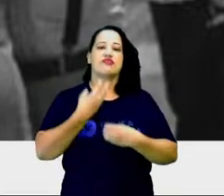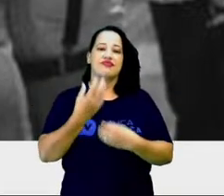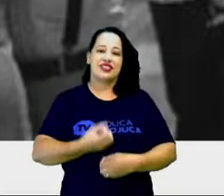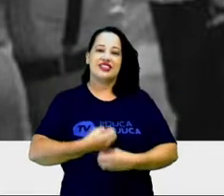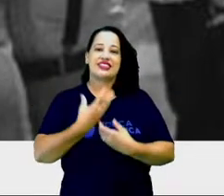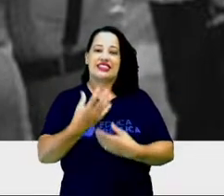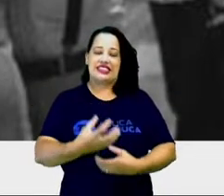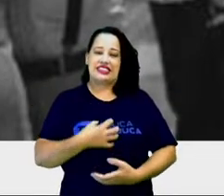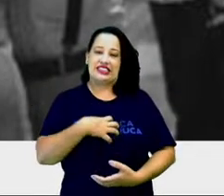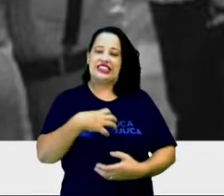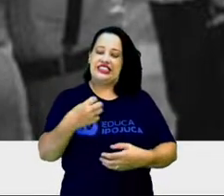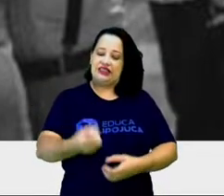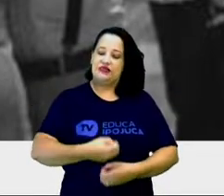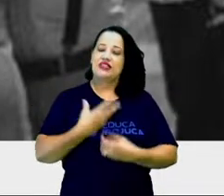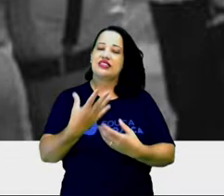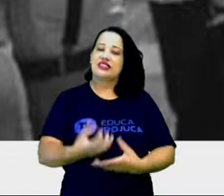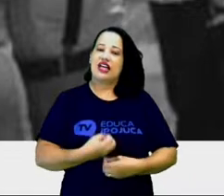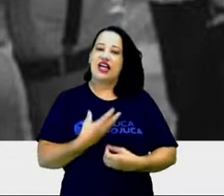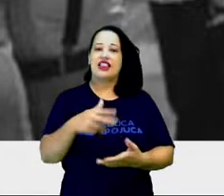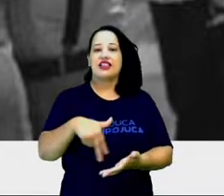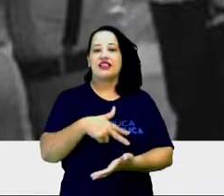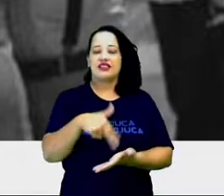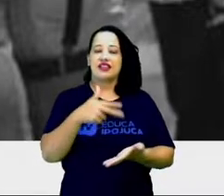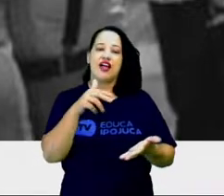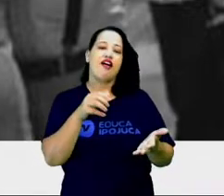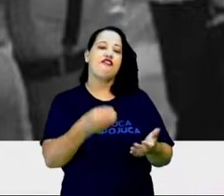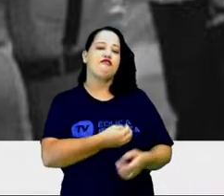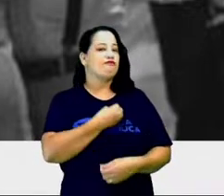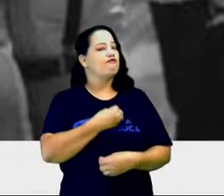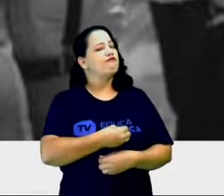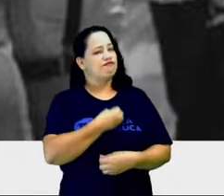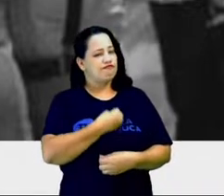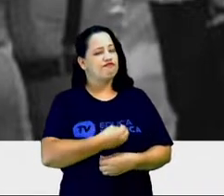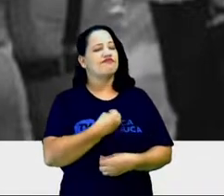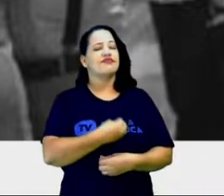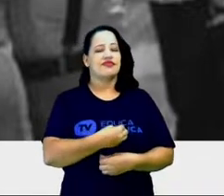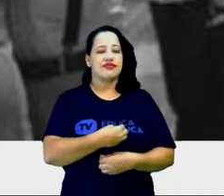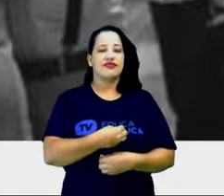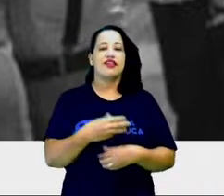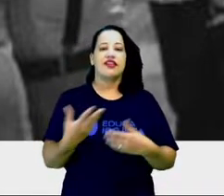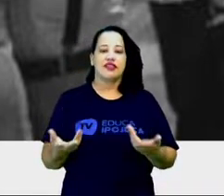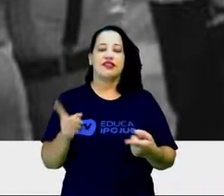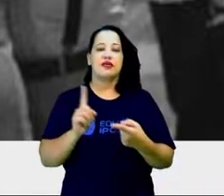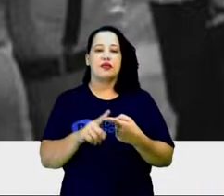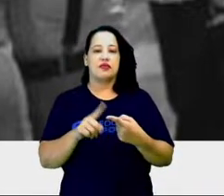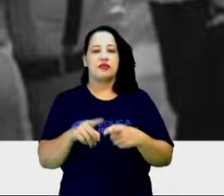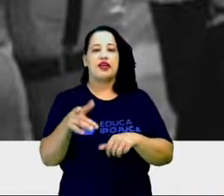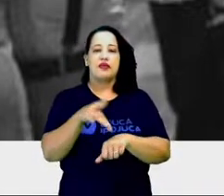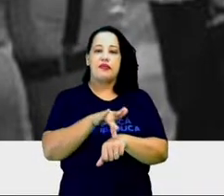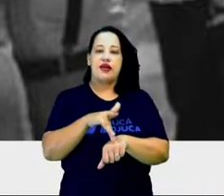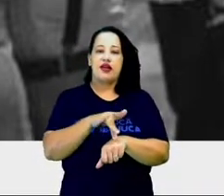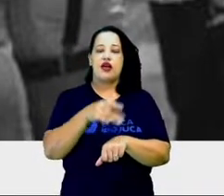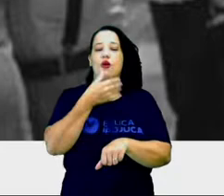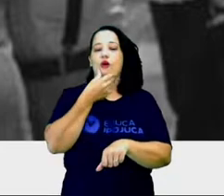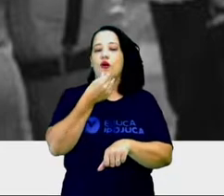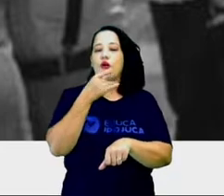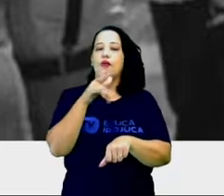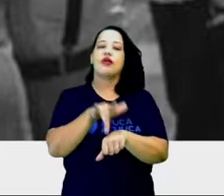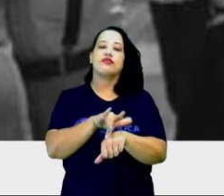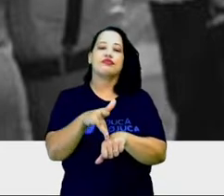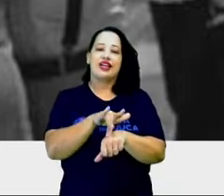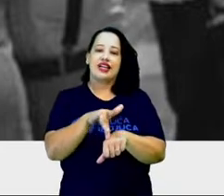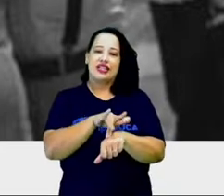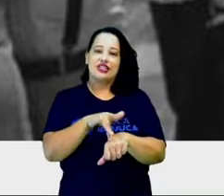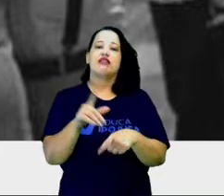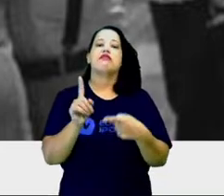E dança é viva. Trago também a visualização de um bailarino, de um homem no balé, que